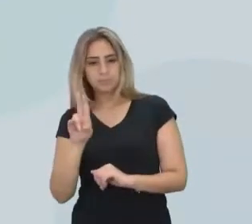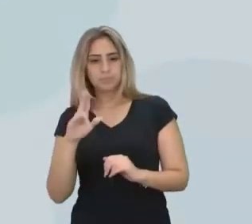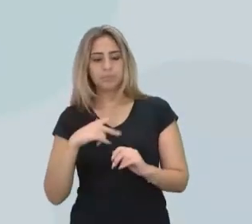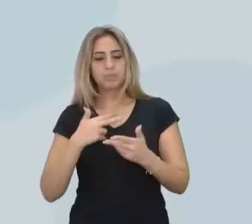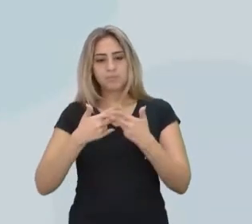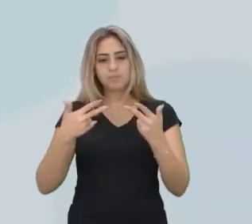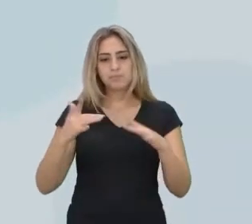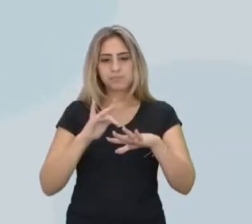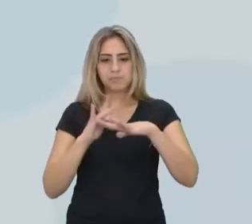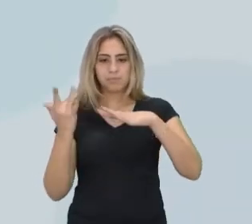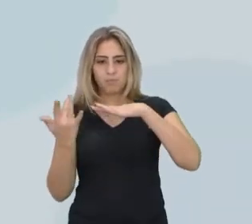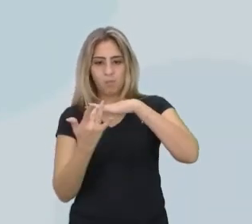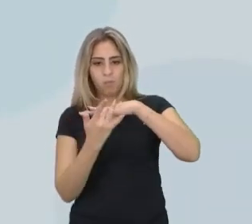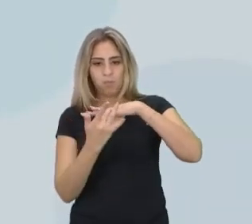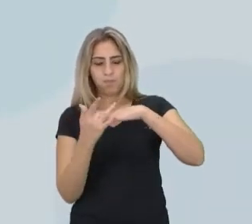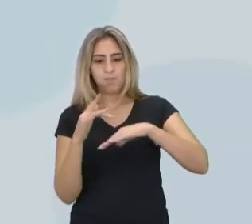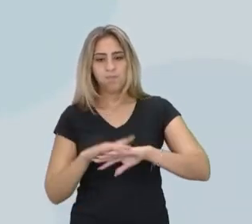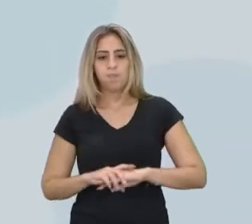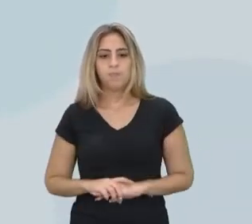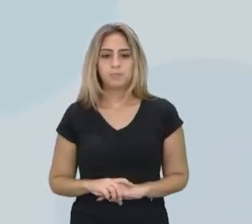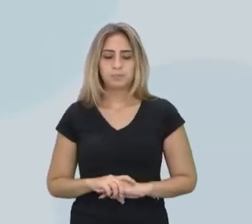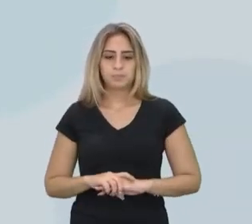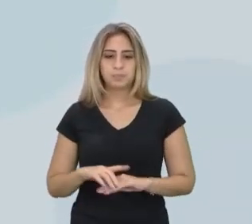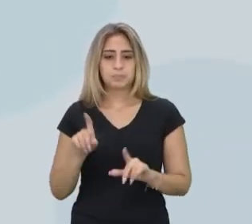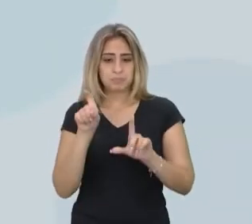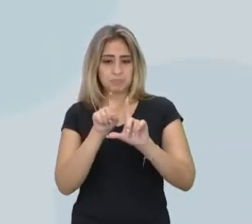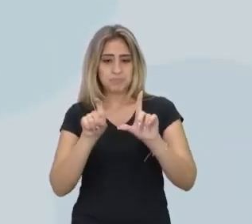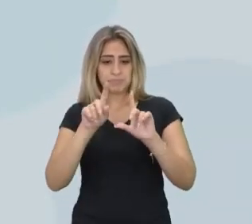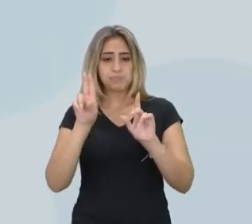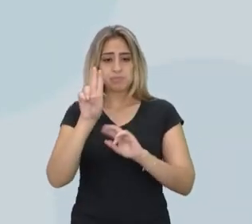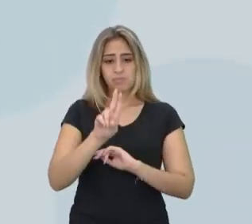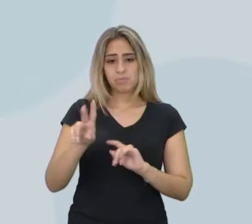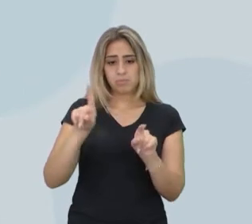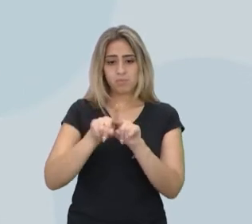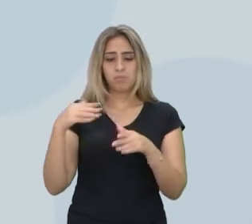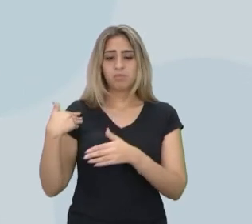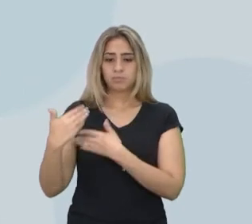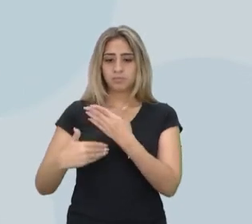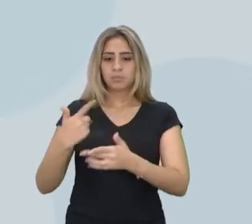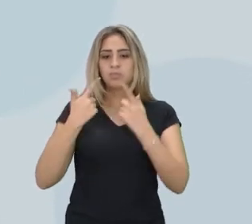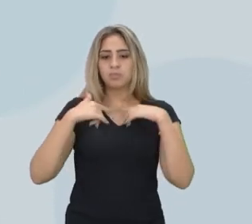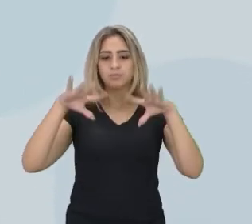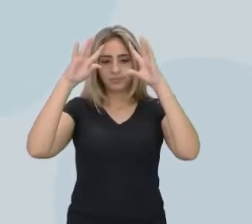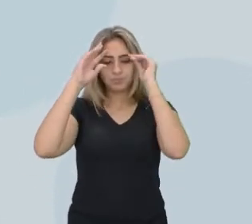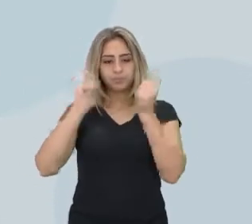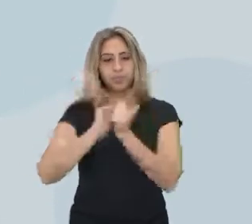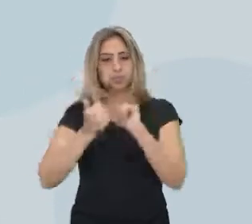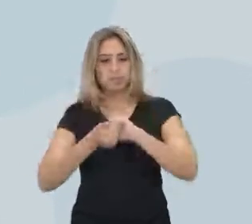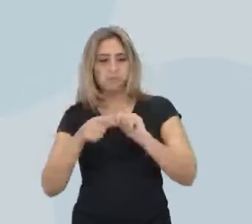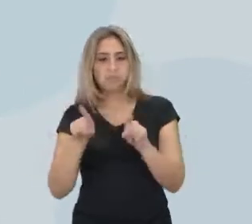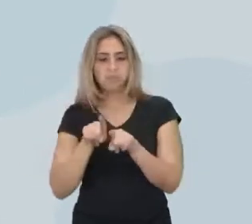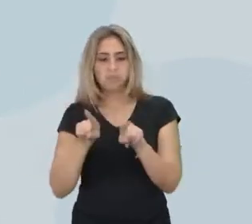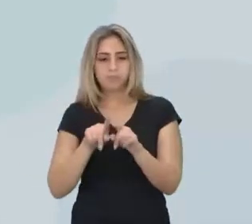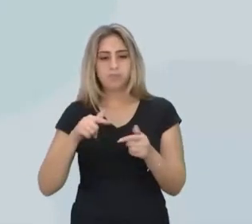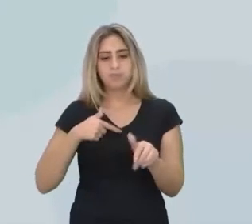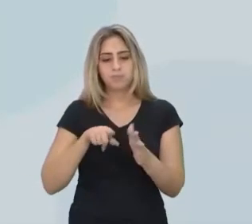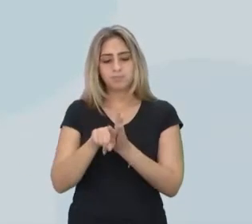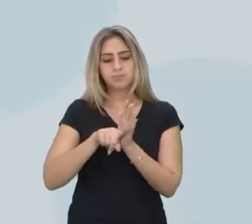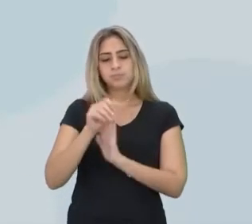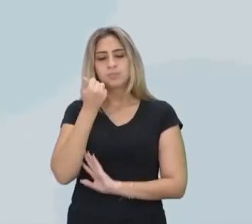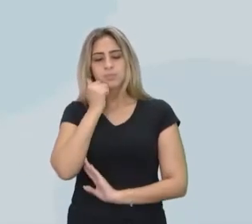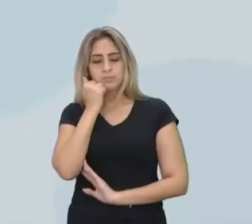uso de dispositivos e aplicativos digitais, utilizando procedimentos e linguagens adequadas à